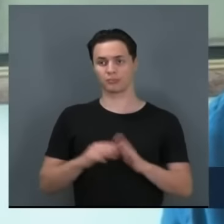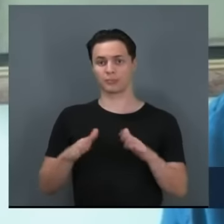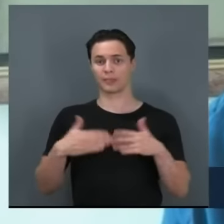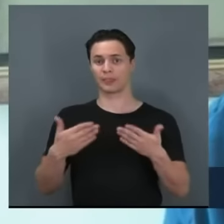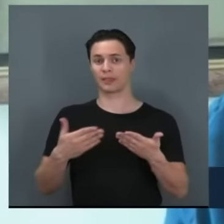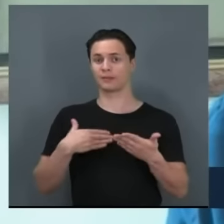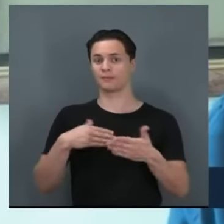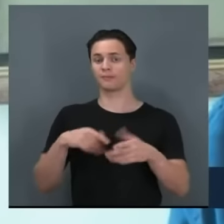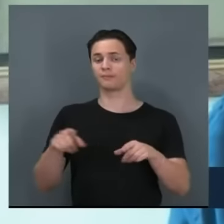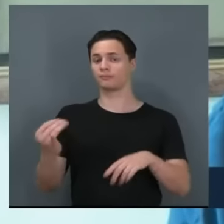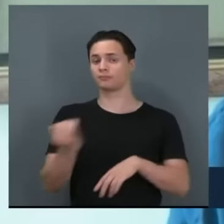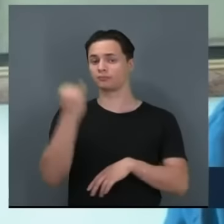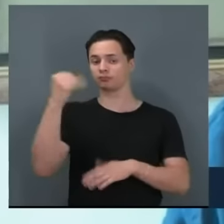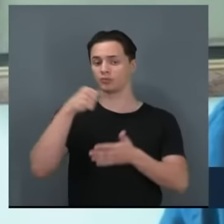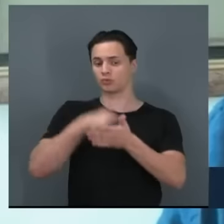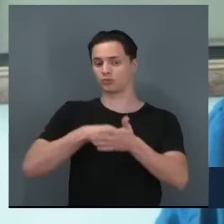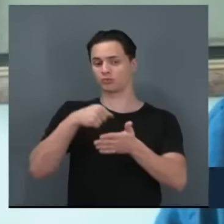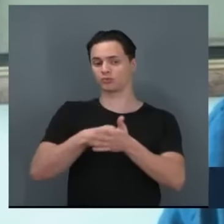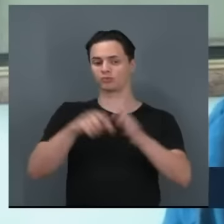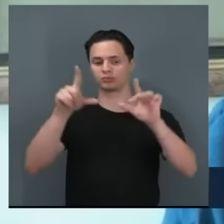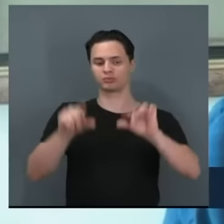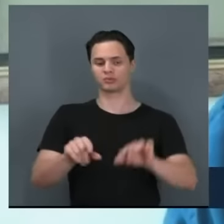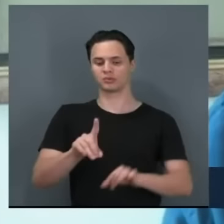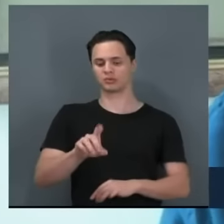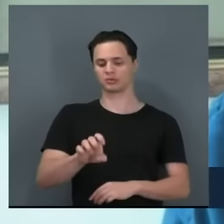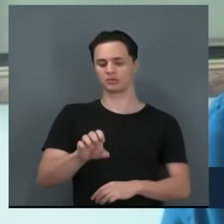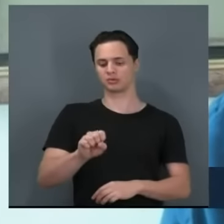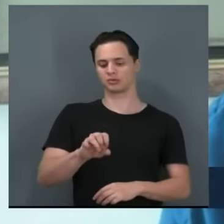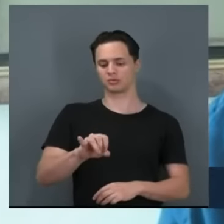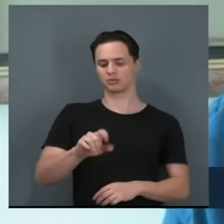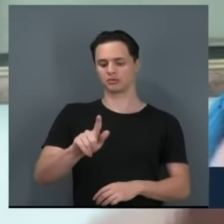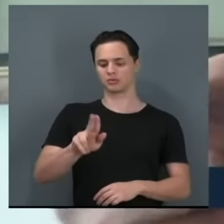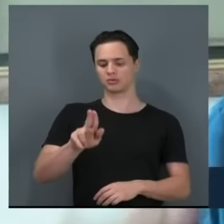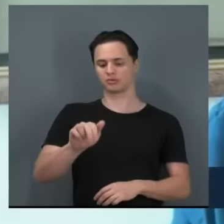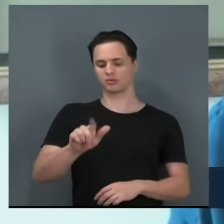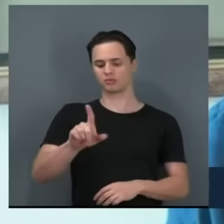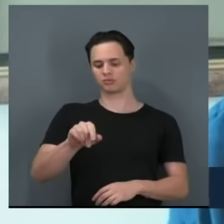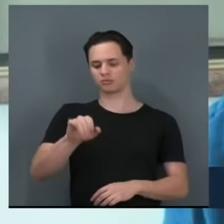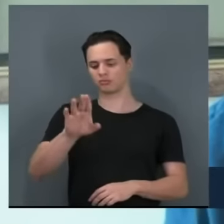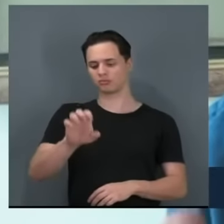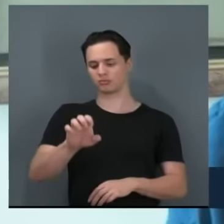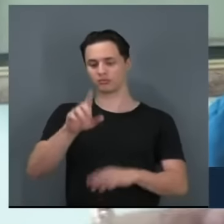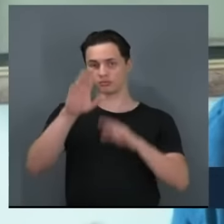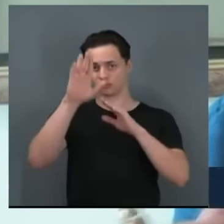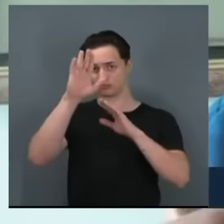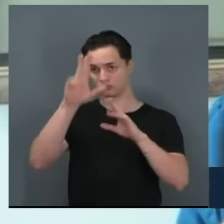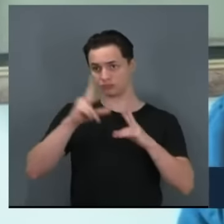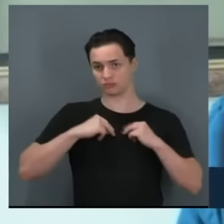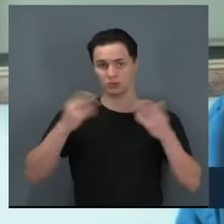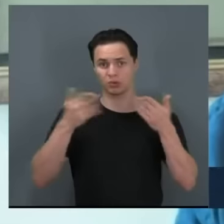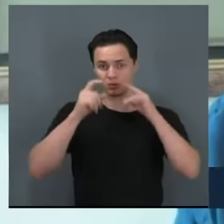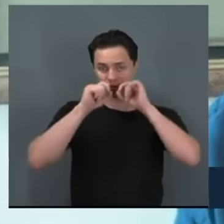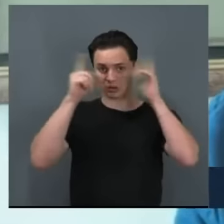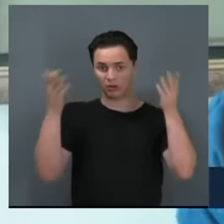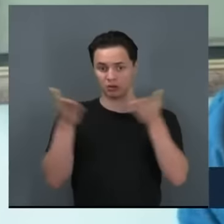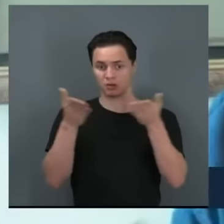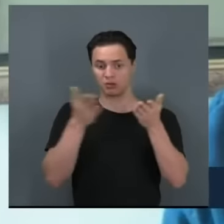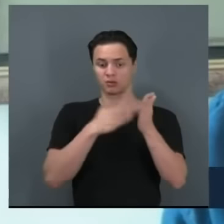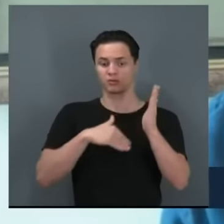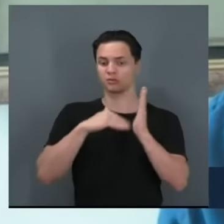luta pela redução das nossas desigualdades. Merece ser enfatizado aqui na tribuna do Senado,